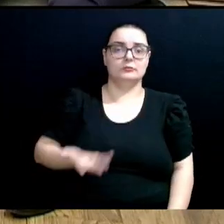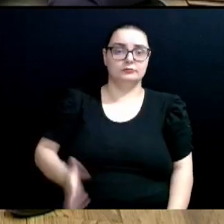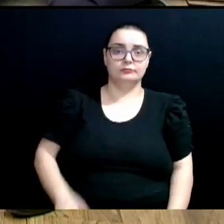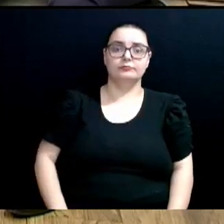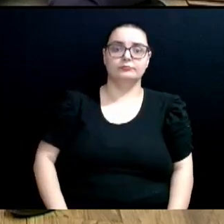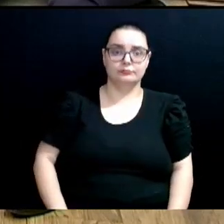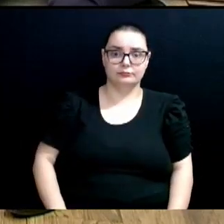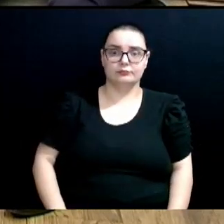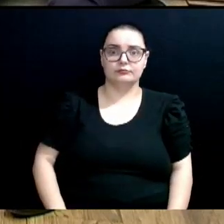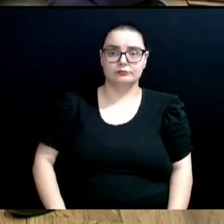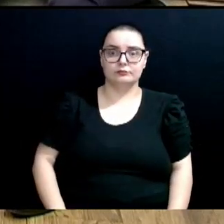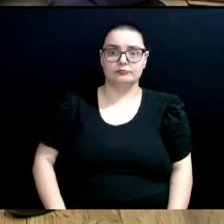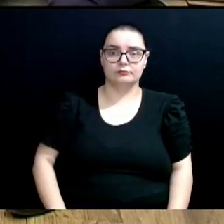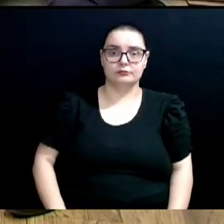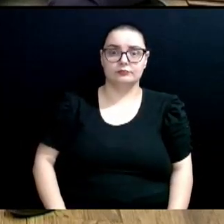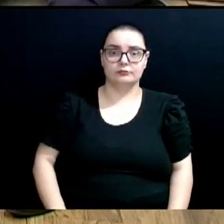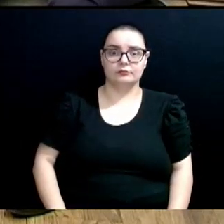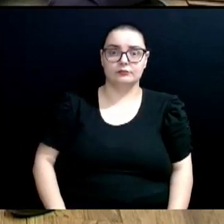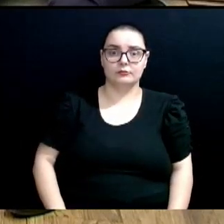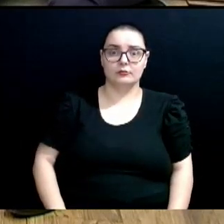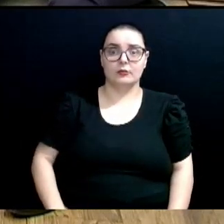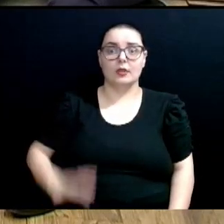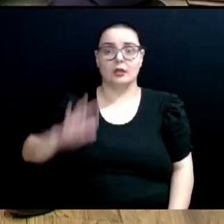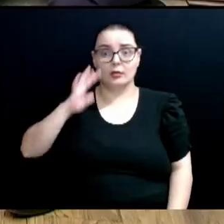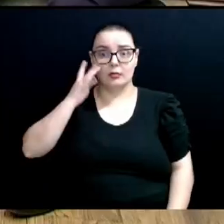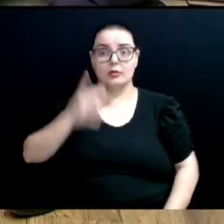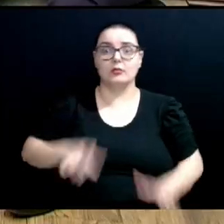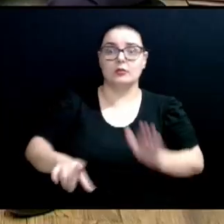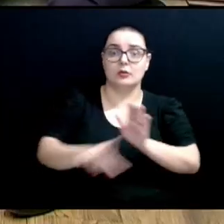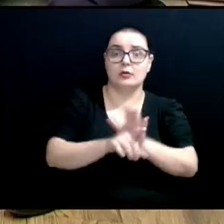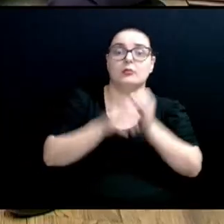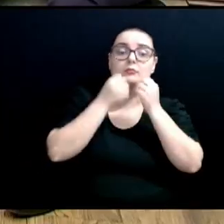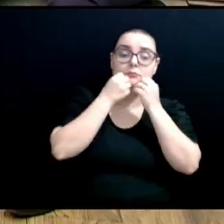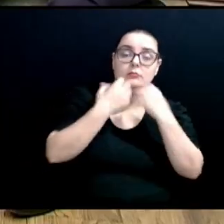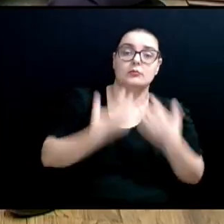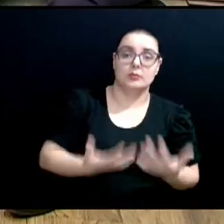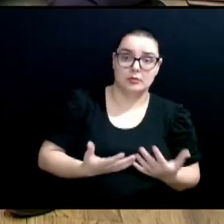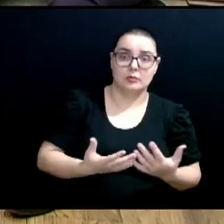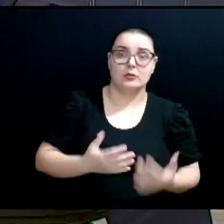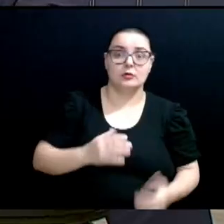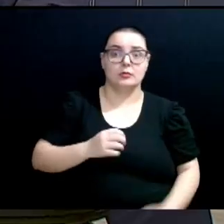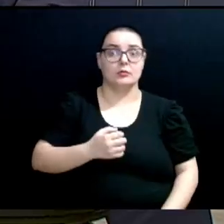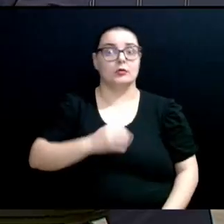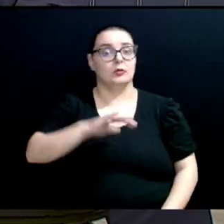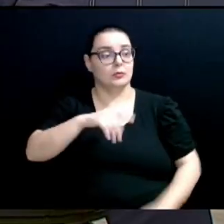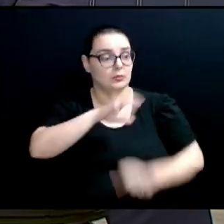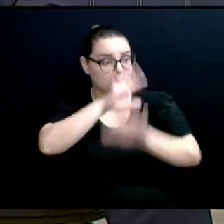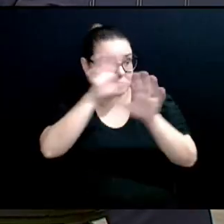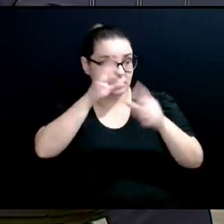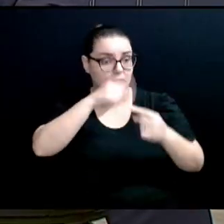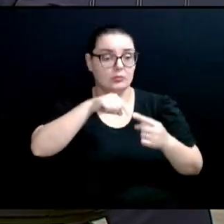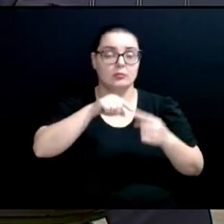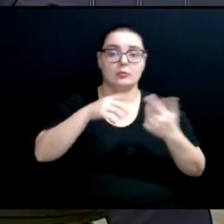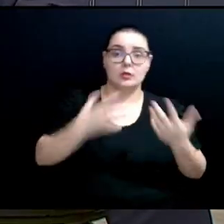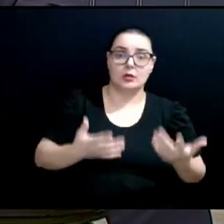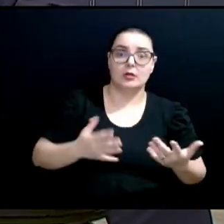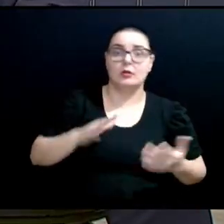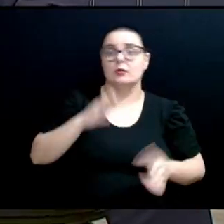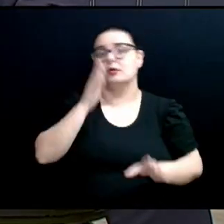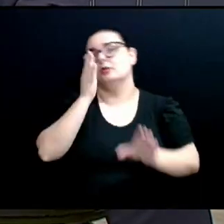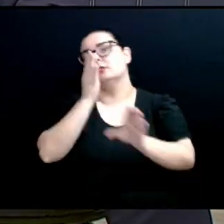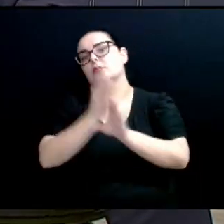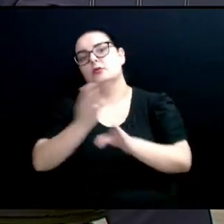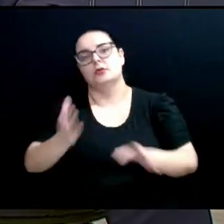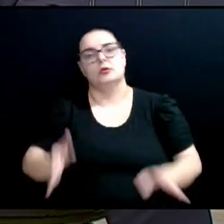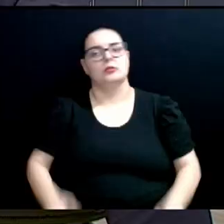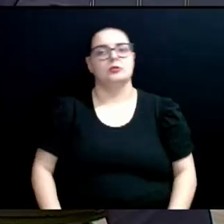Eu acho que até mesmo quando as leis são boas, quando as leis são claras, quando as leis são objetivas, quando você identifica, né,